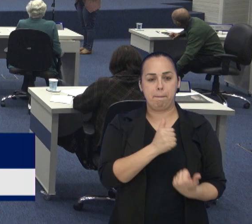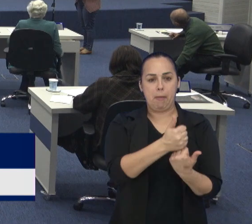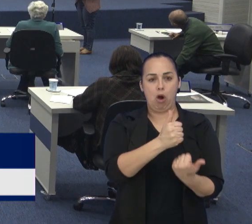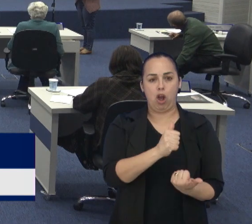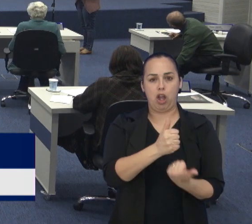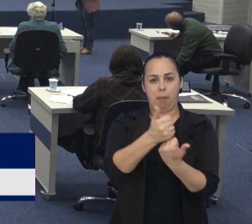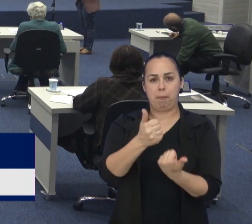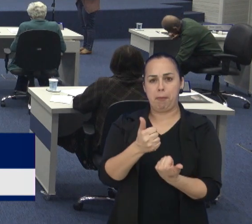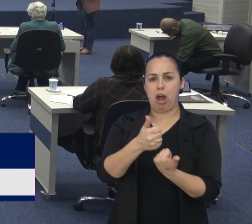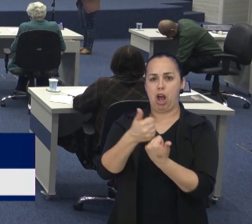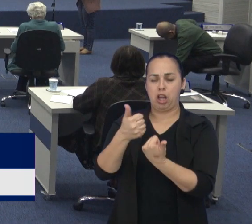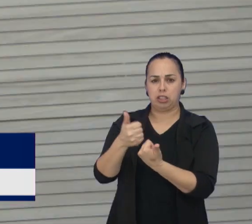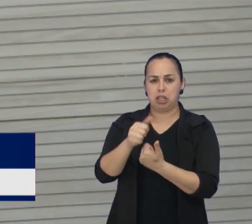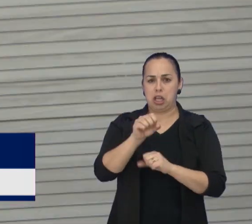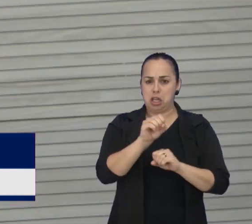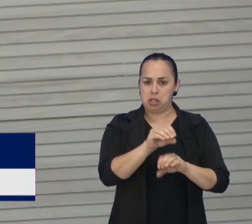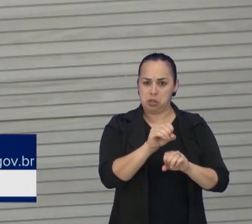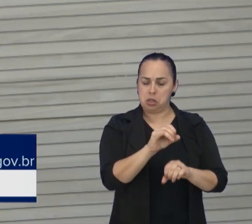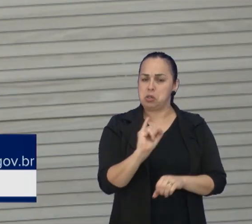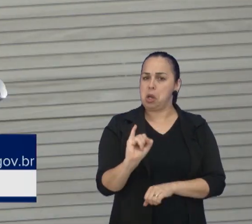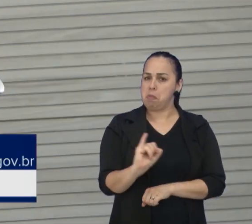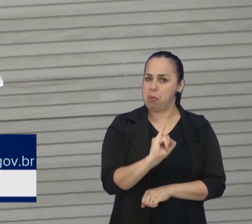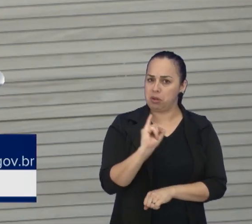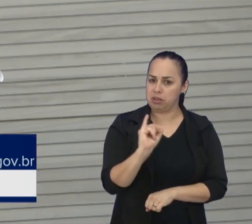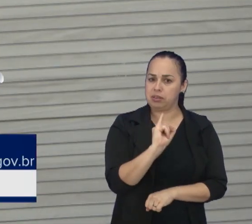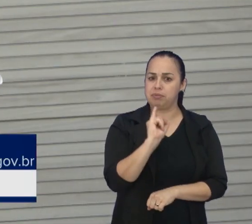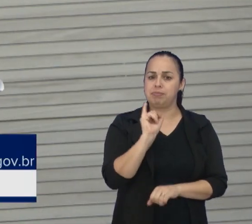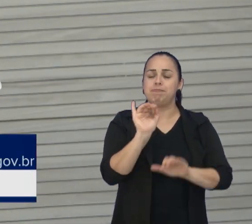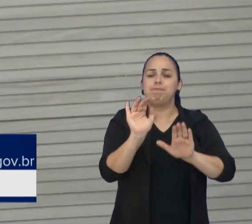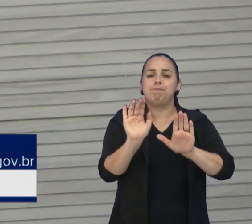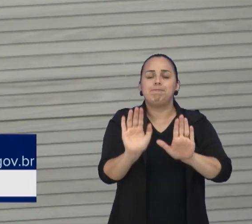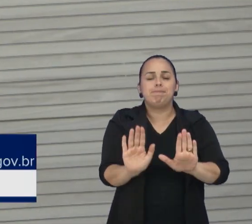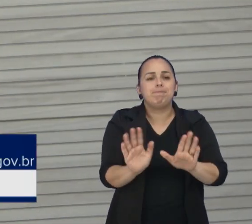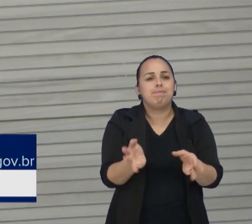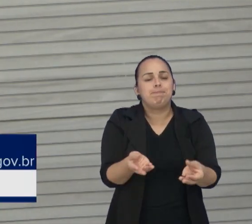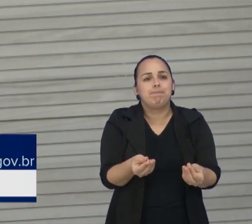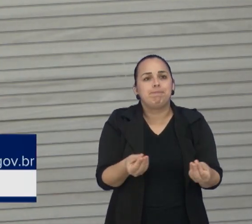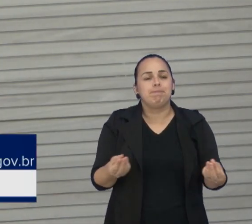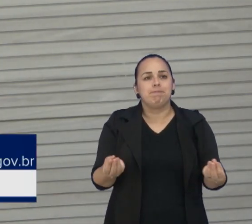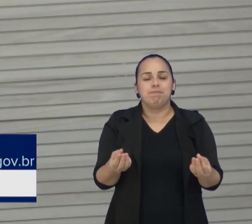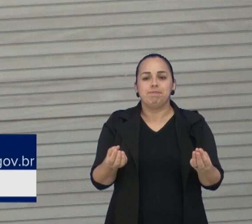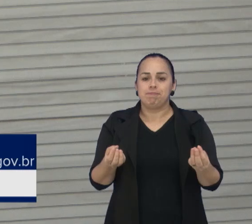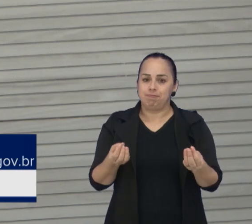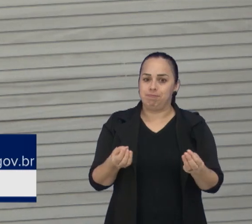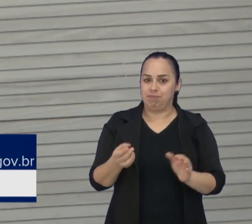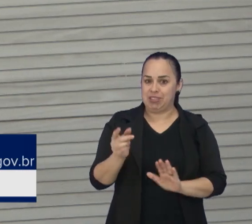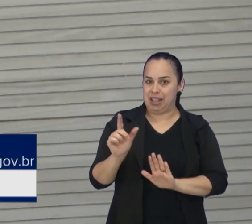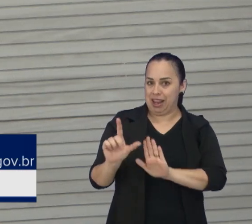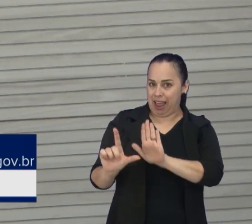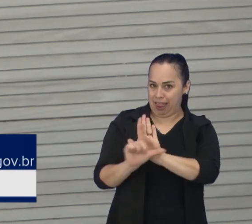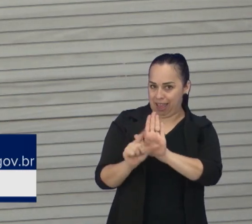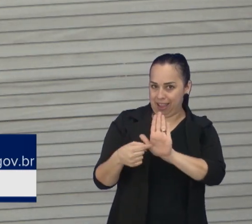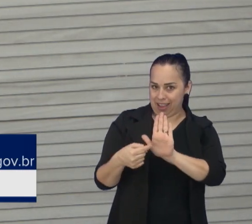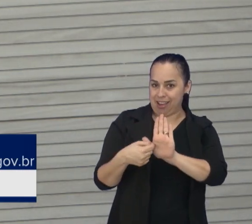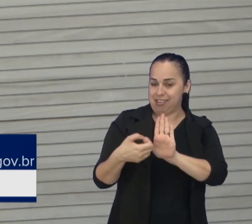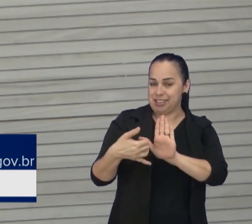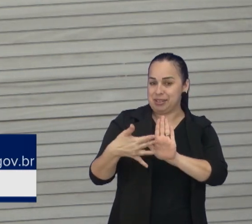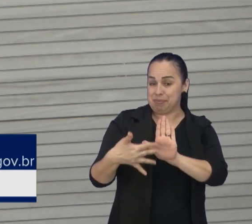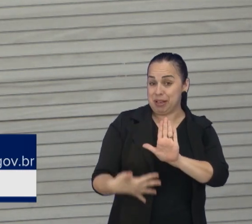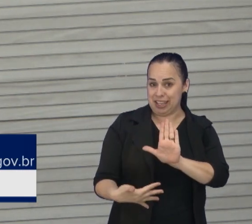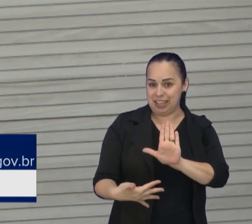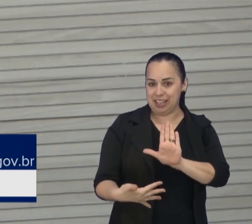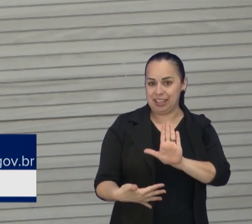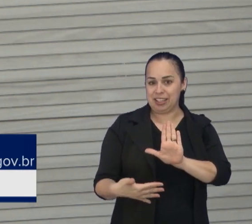as iniciativas da educação, eu acho que é importante, mas assim, na lei diz que o